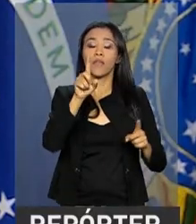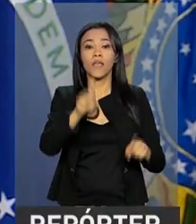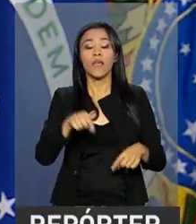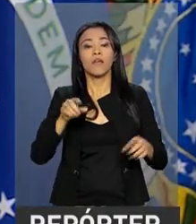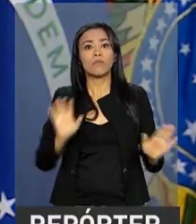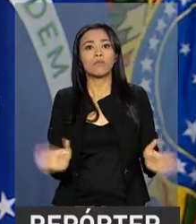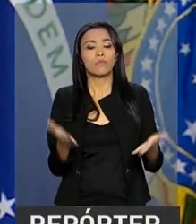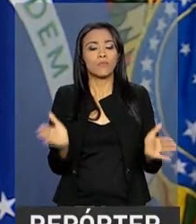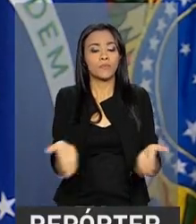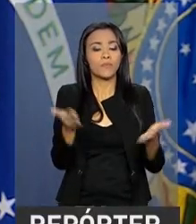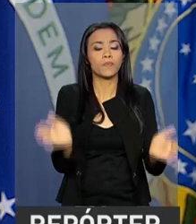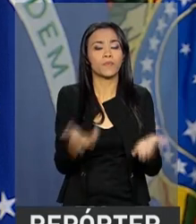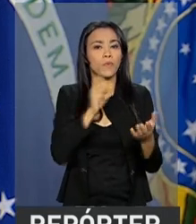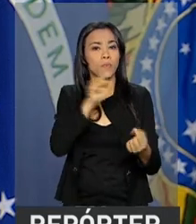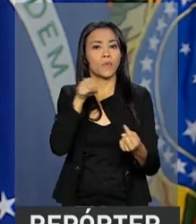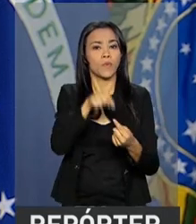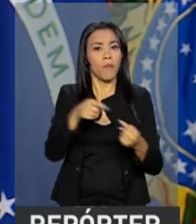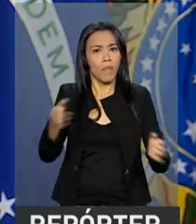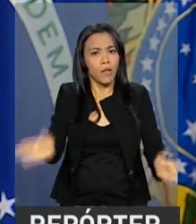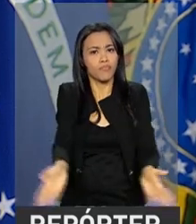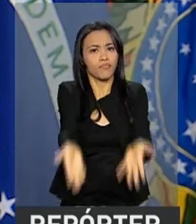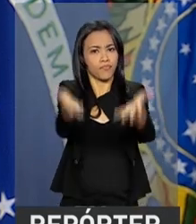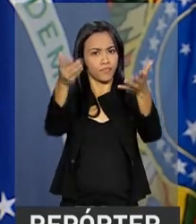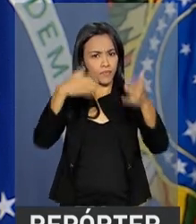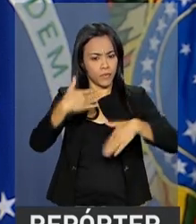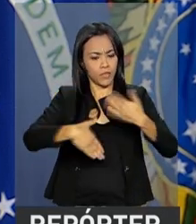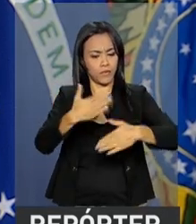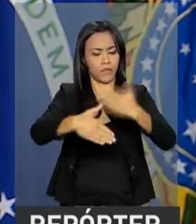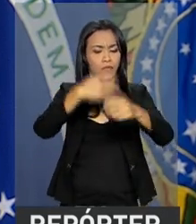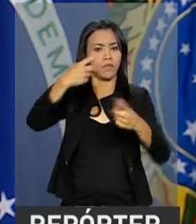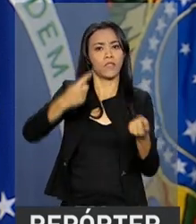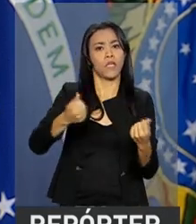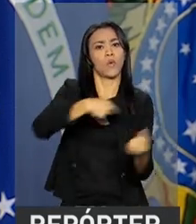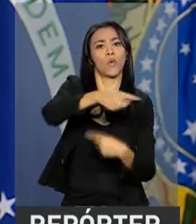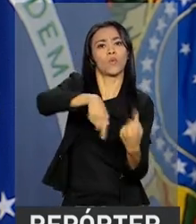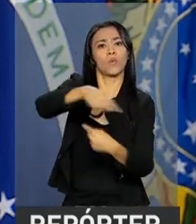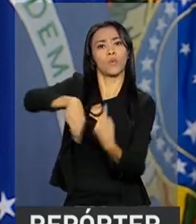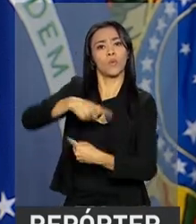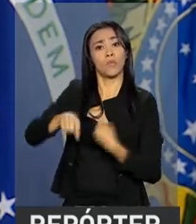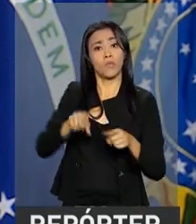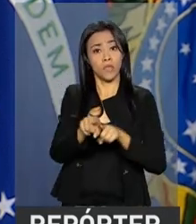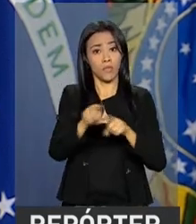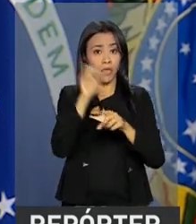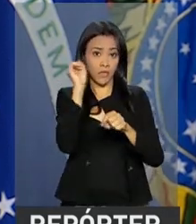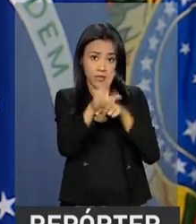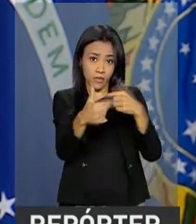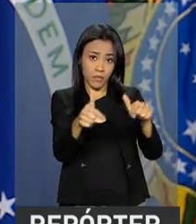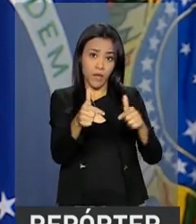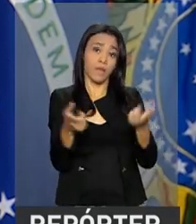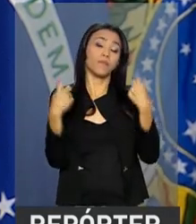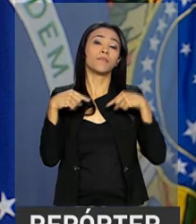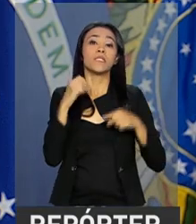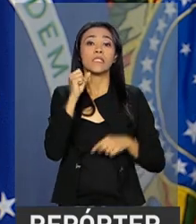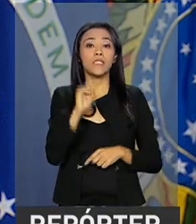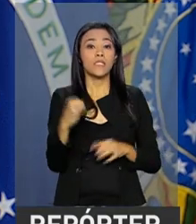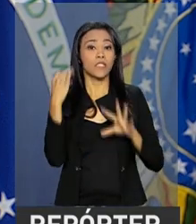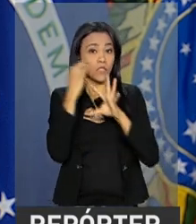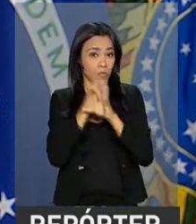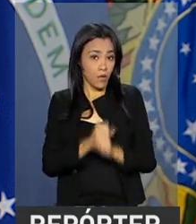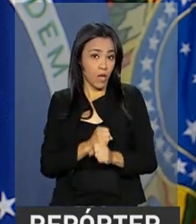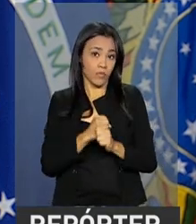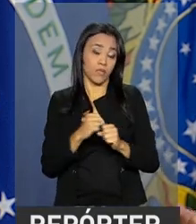para a retomada do crescimento e do emprego se somarmos a estas medidas